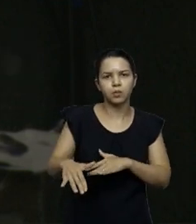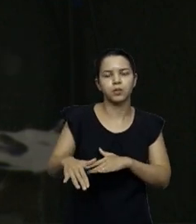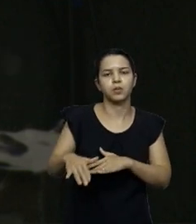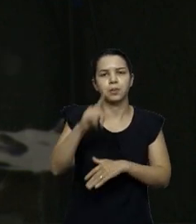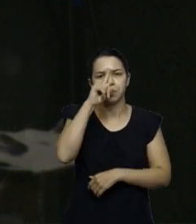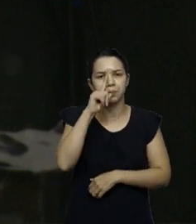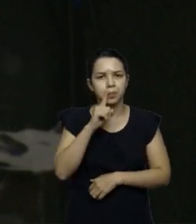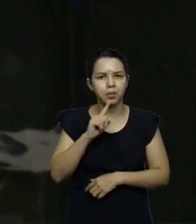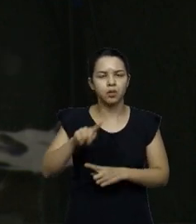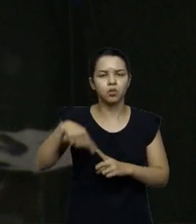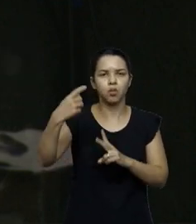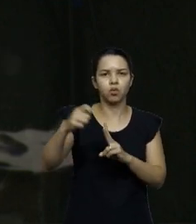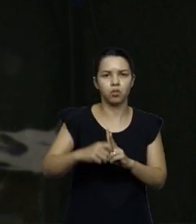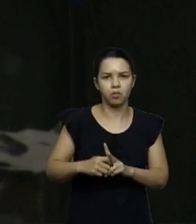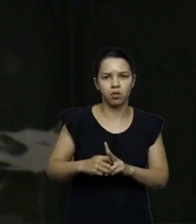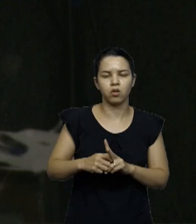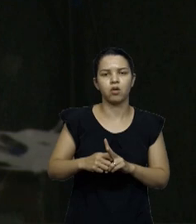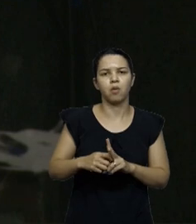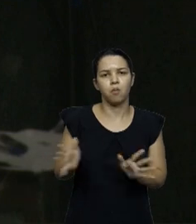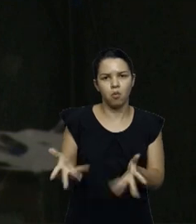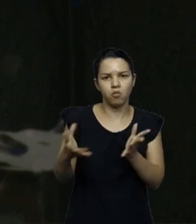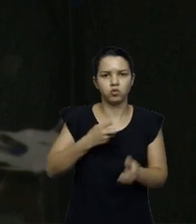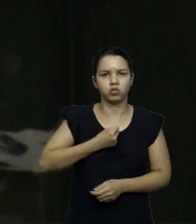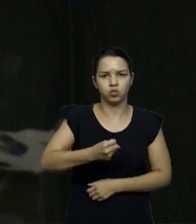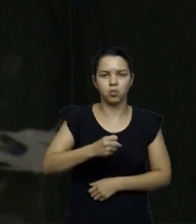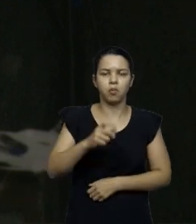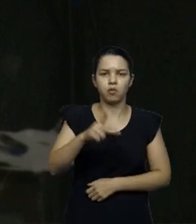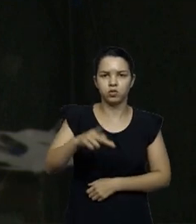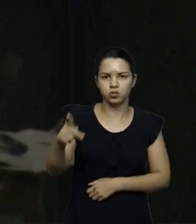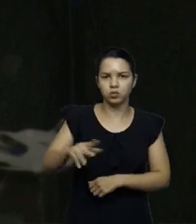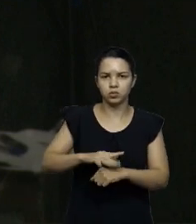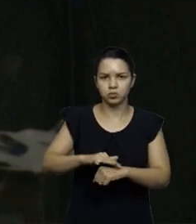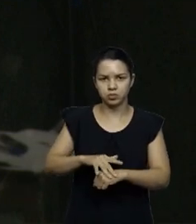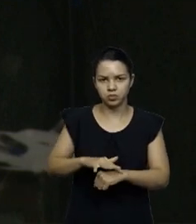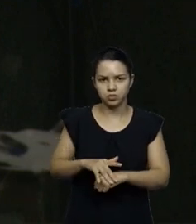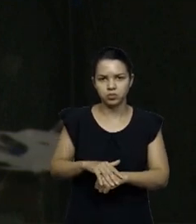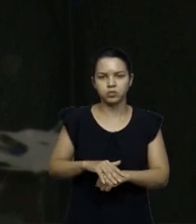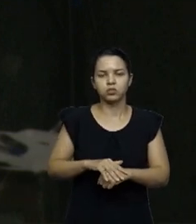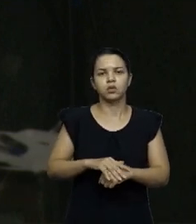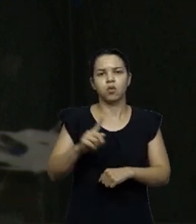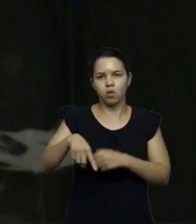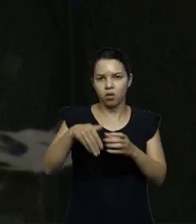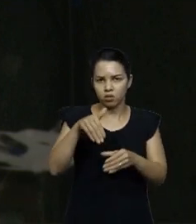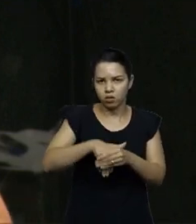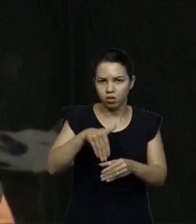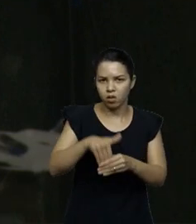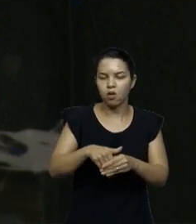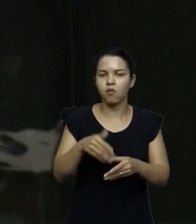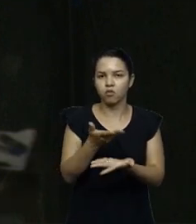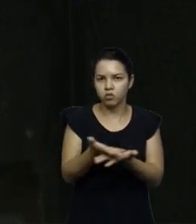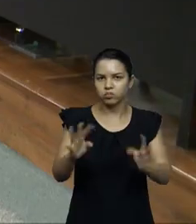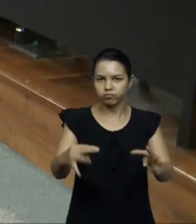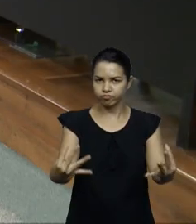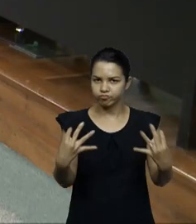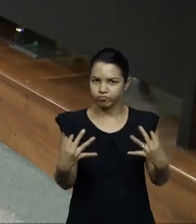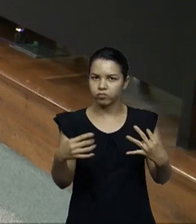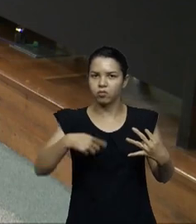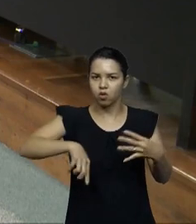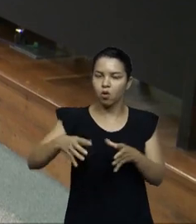de professores doentes ano de eleições olhem bem quem está do nosso lado Obrigado Deputado Obrigado sente